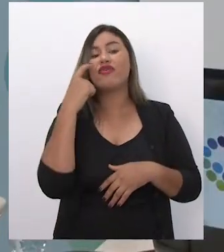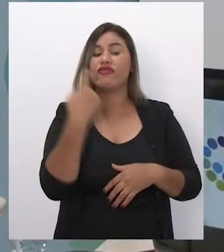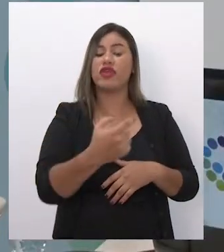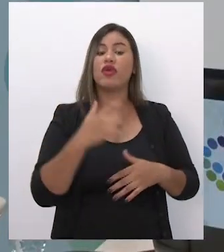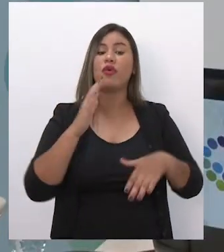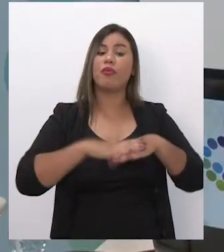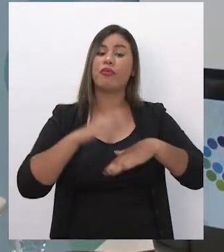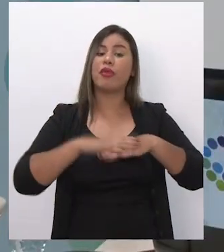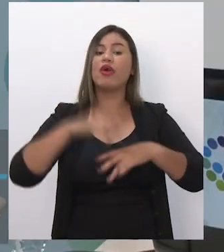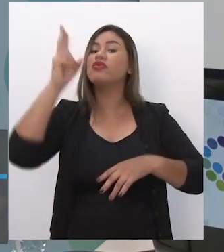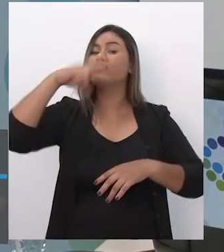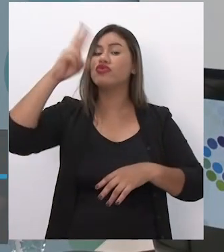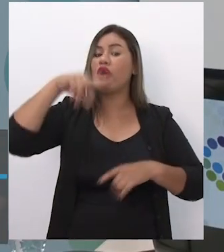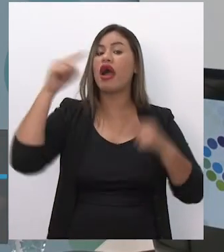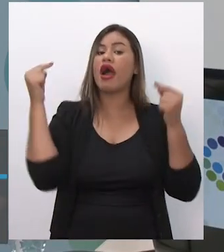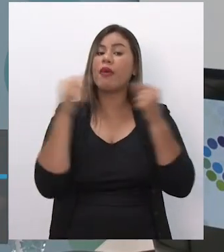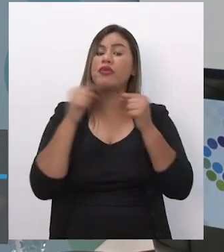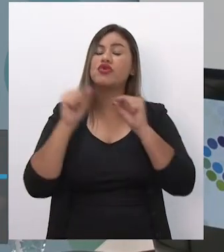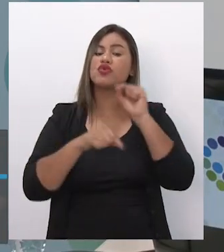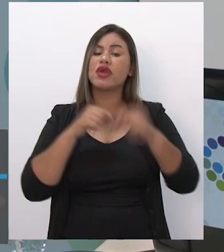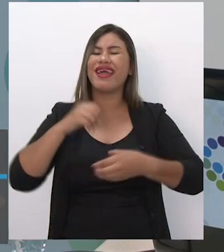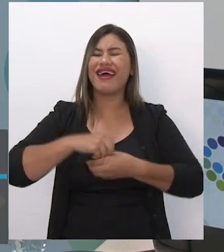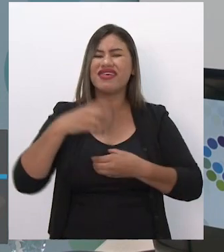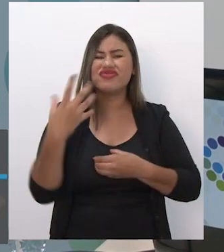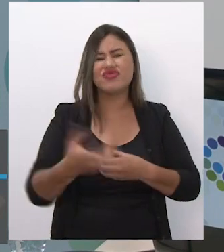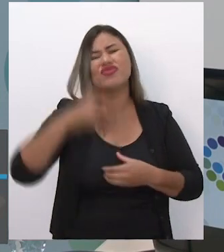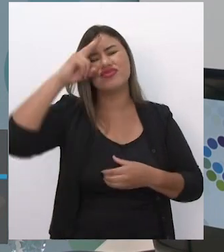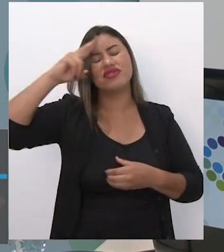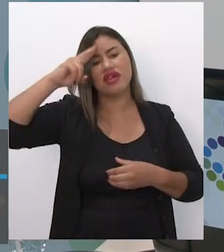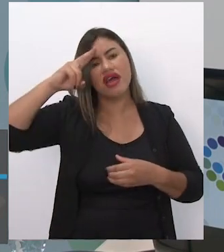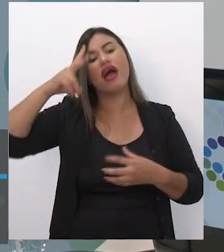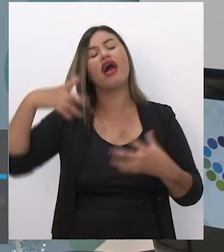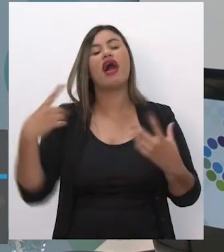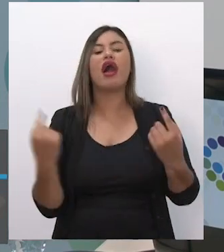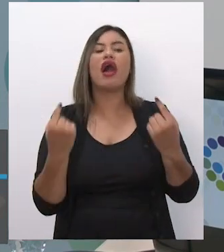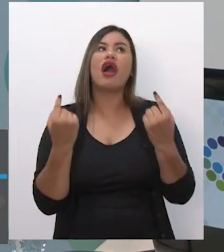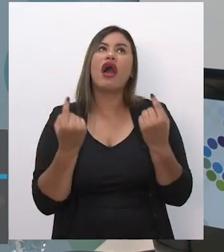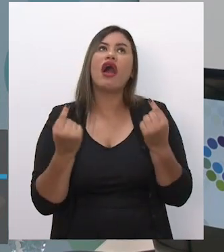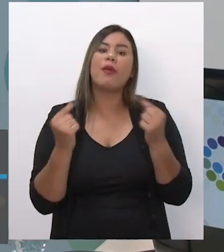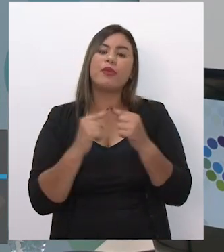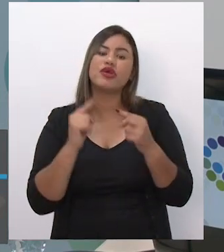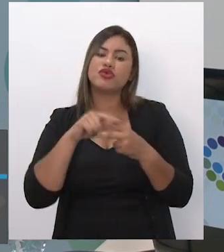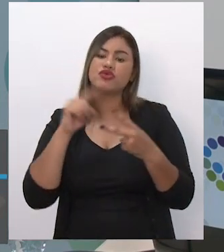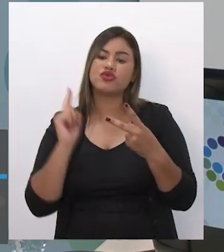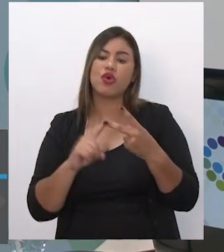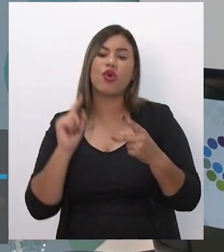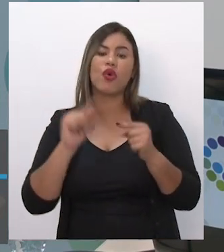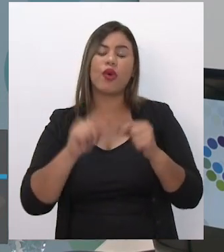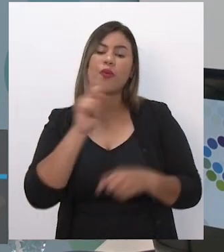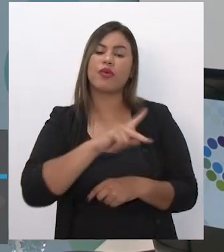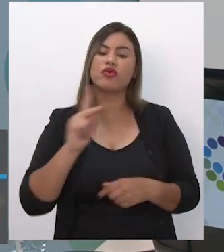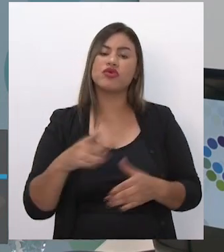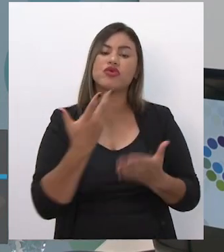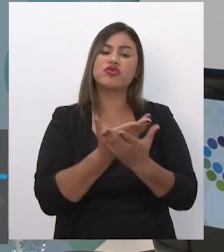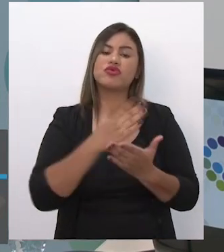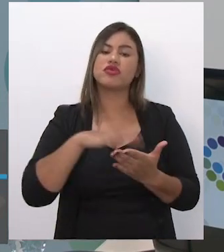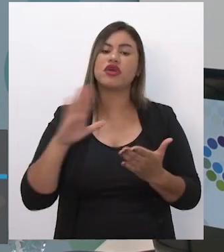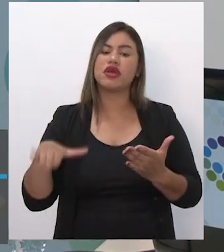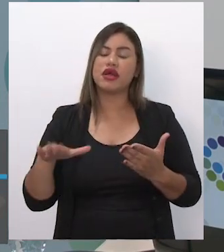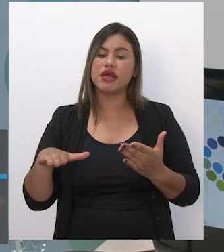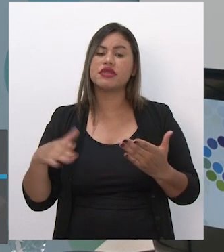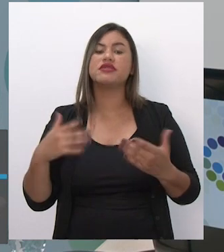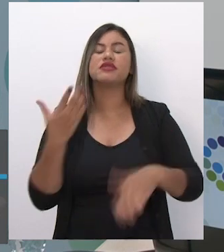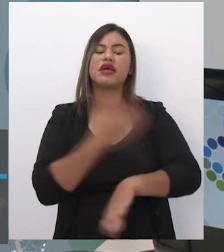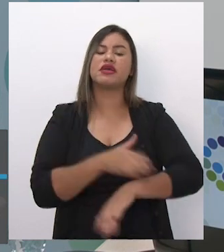relacionada justamente com essa questão de se trata de ambos, né? São professores e estudantes nesse